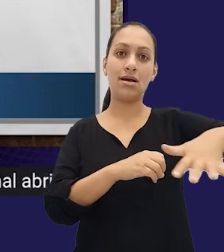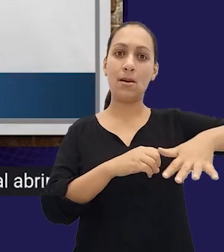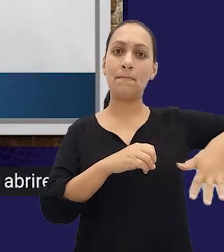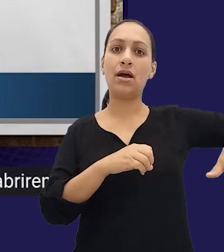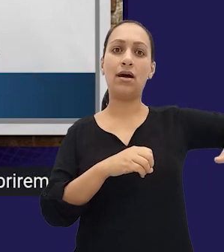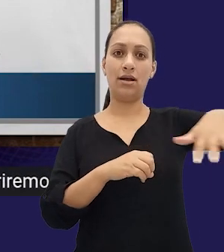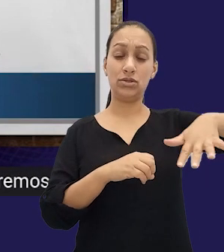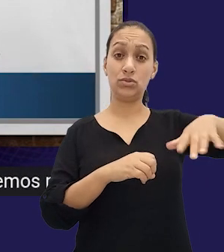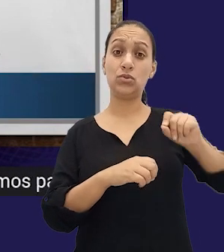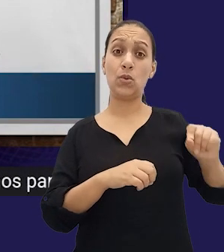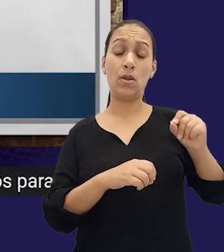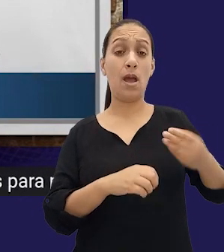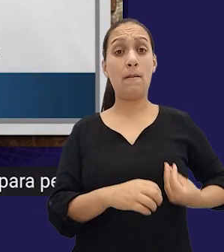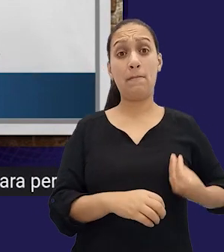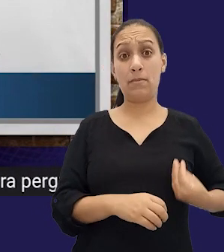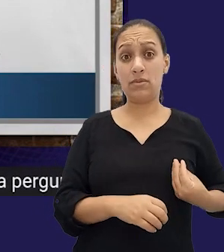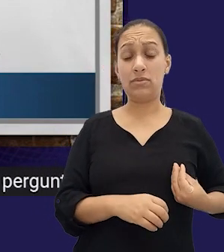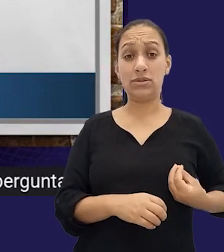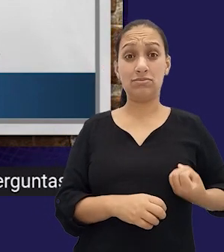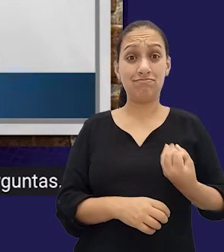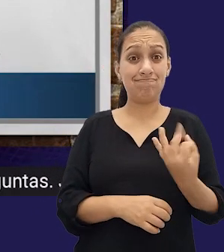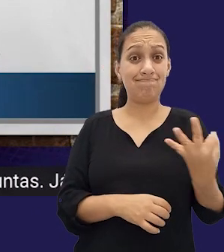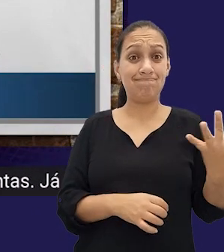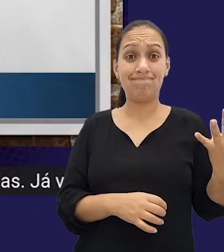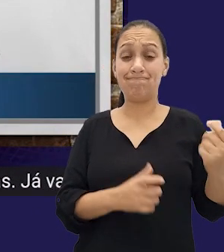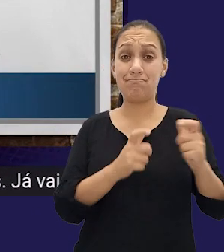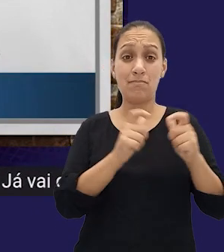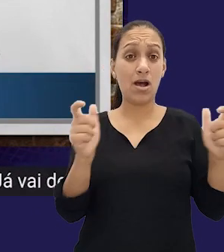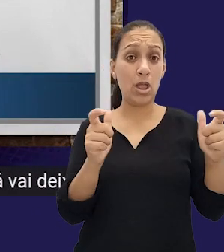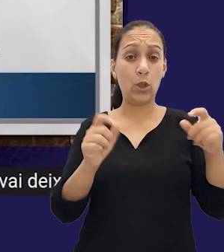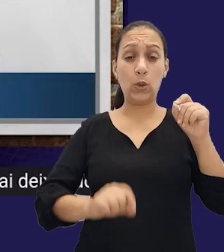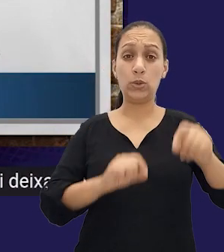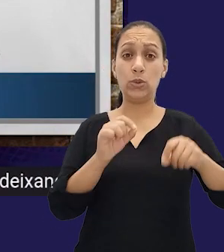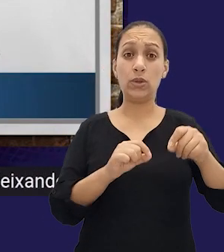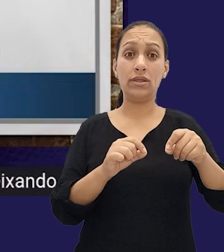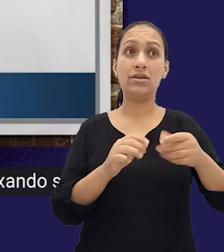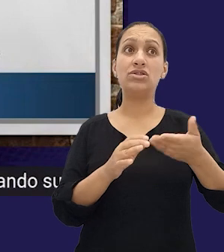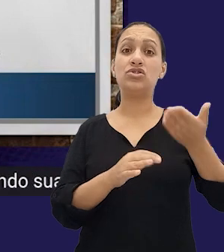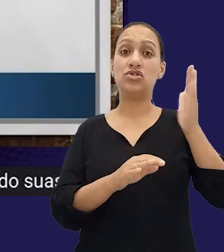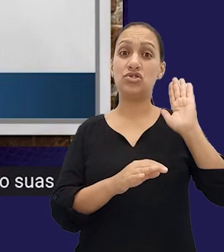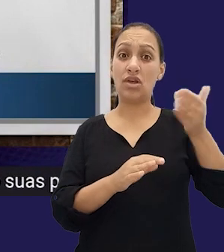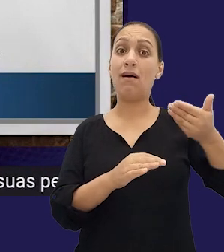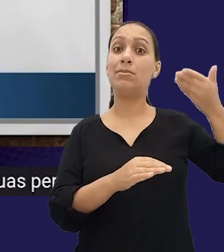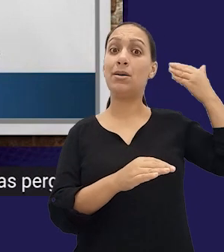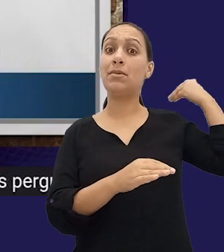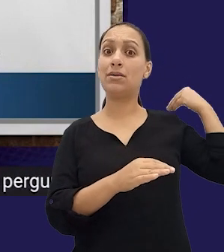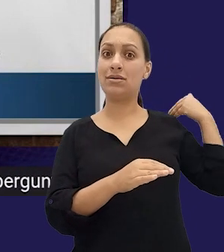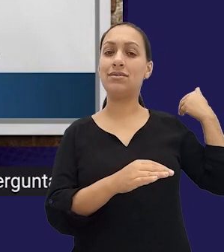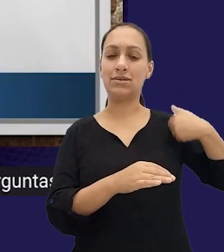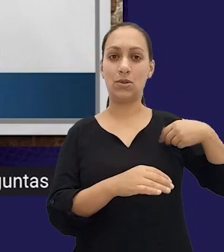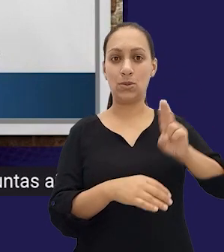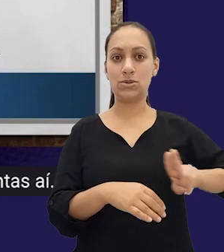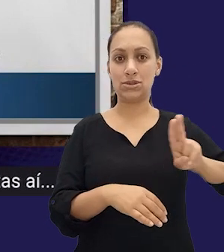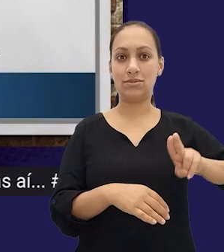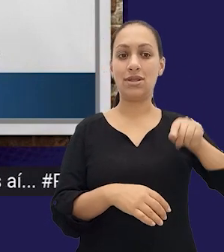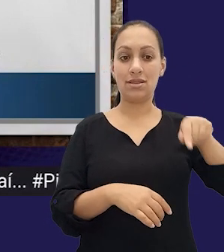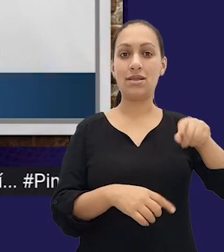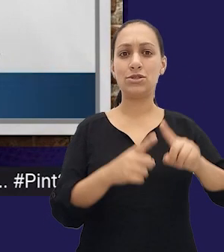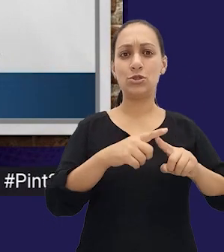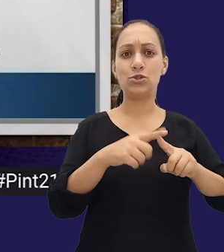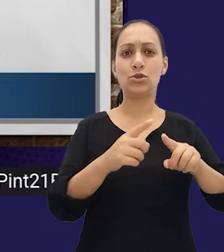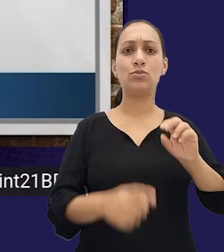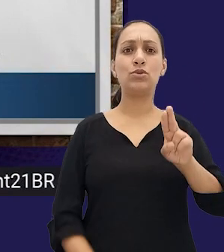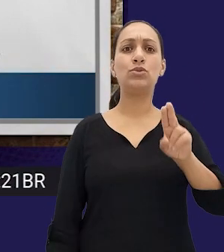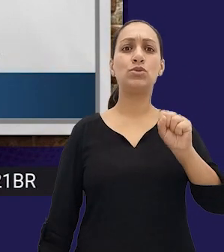a presença de uma quantidade muito maior do que a que habitualmente a gente vinha usando dessas substâncias. E